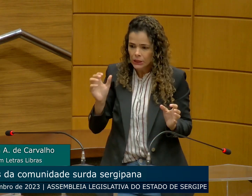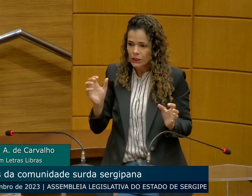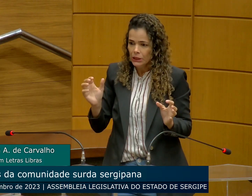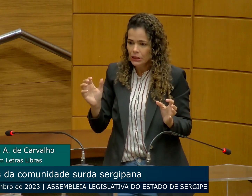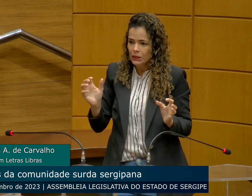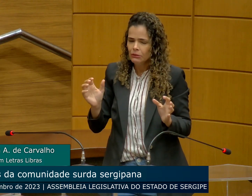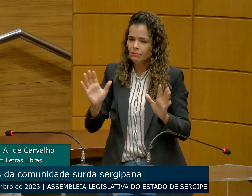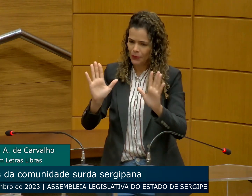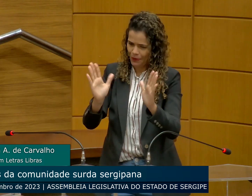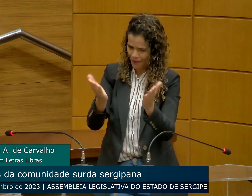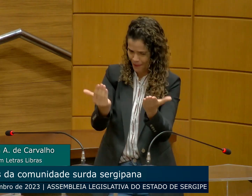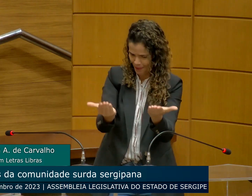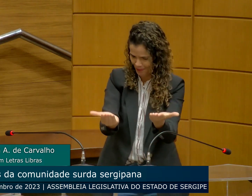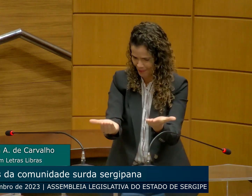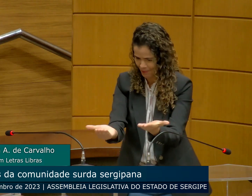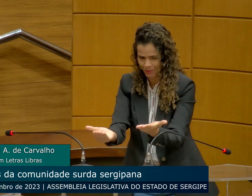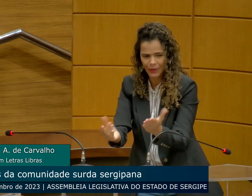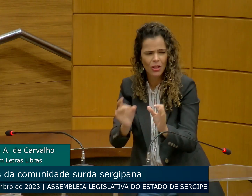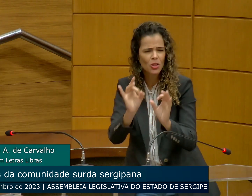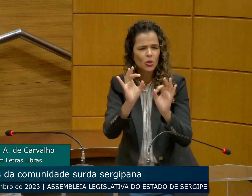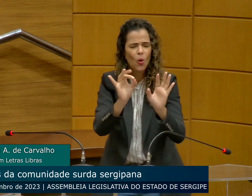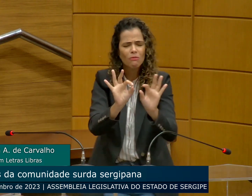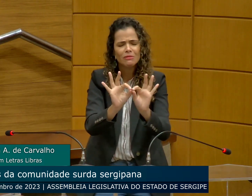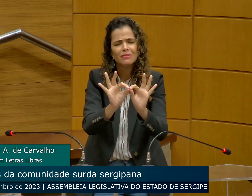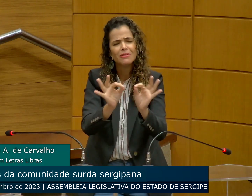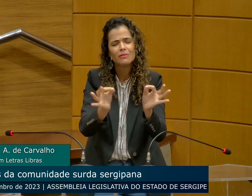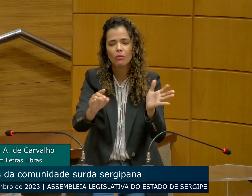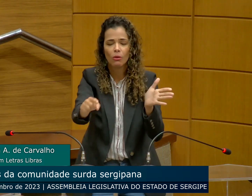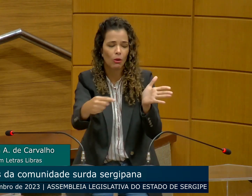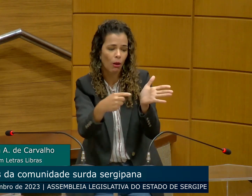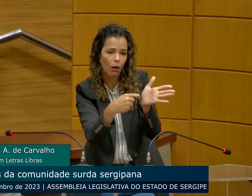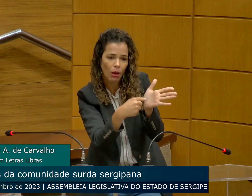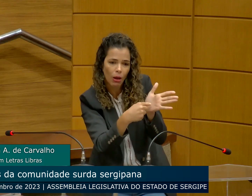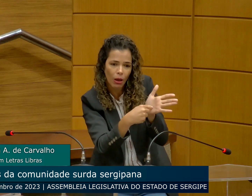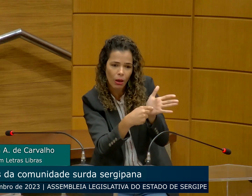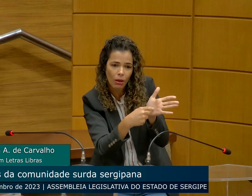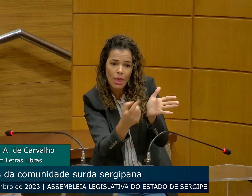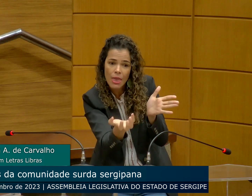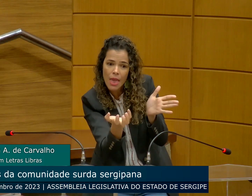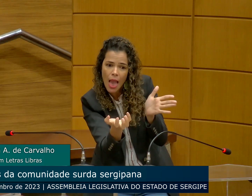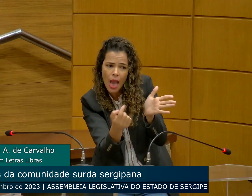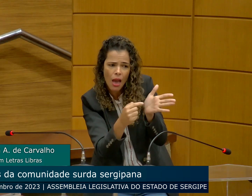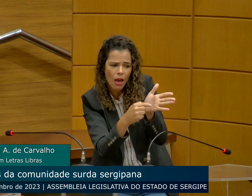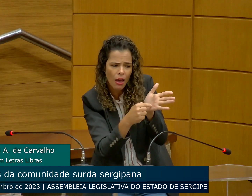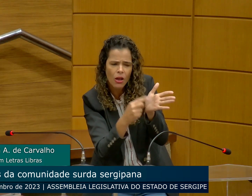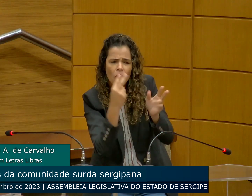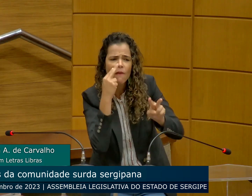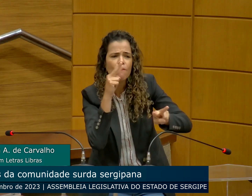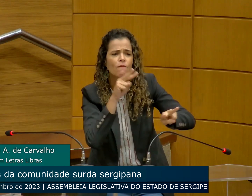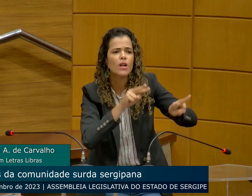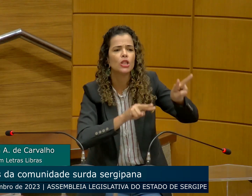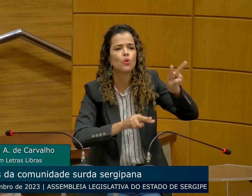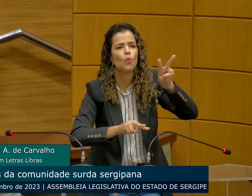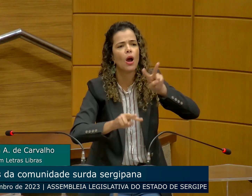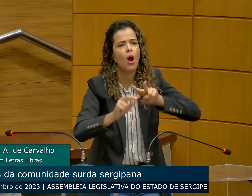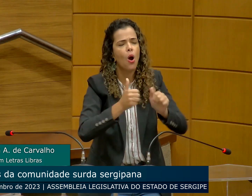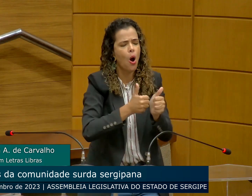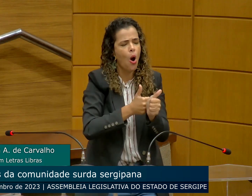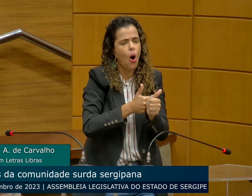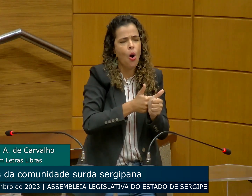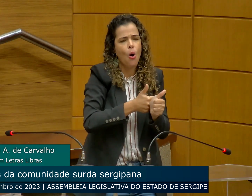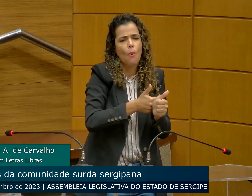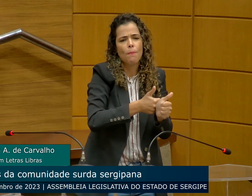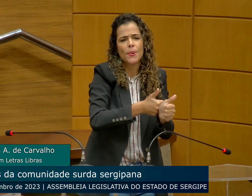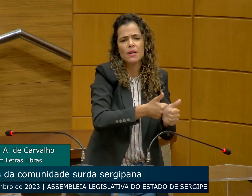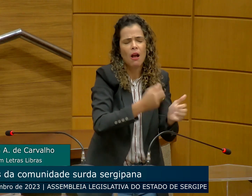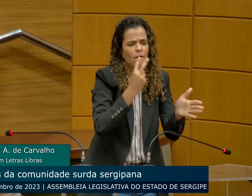dá para conseguir. É possível. A gente, às vezes, tem medos, Mas eu posso apresentar para você, você quer aprender?